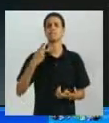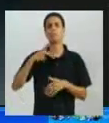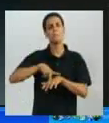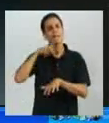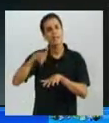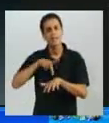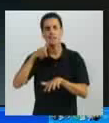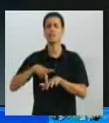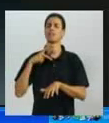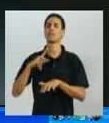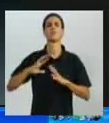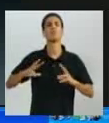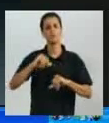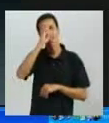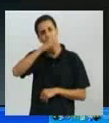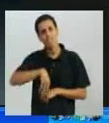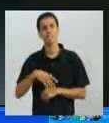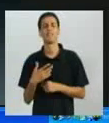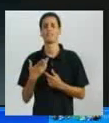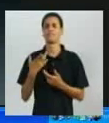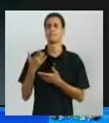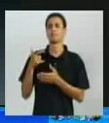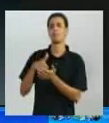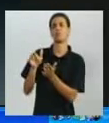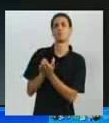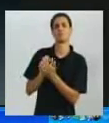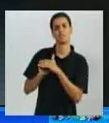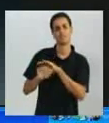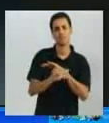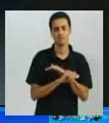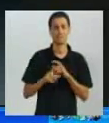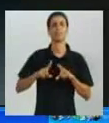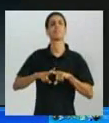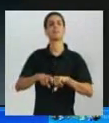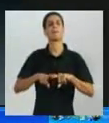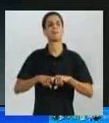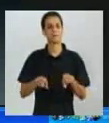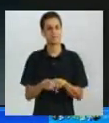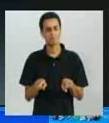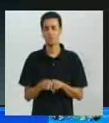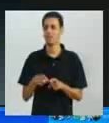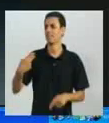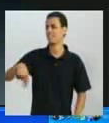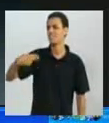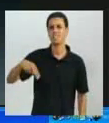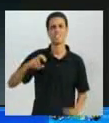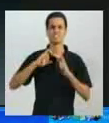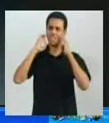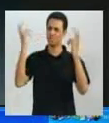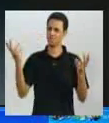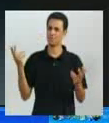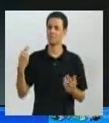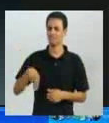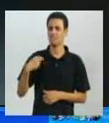abuso do poder econômico e arquivamento de multas, Itapema, dispensa de licitação, Navegantes, uma vergonha, Navegantes, o